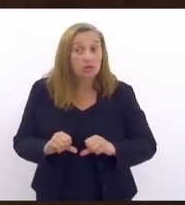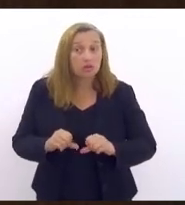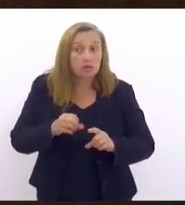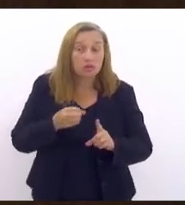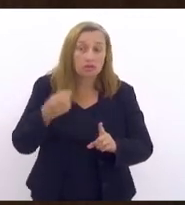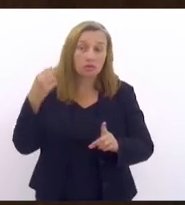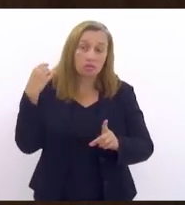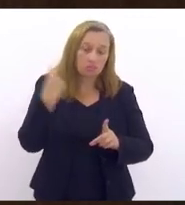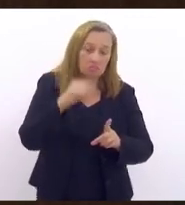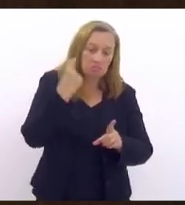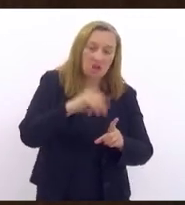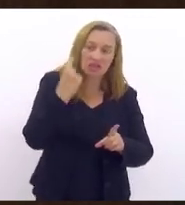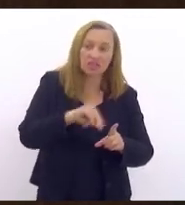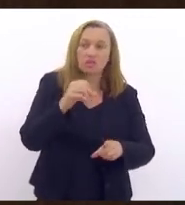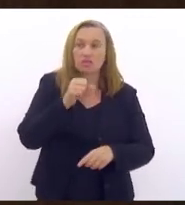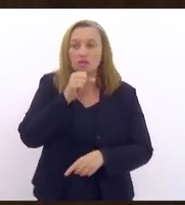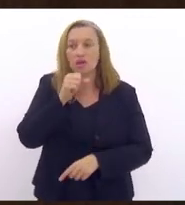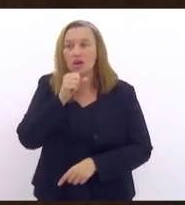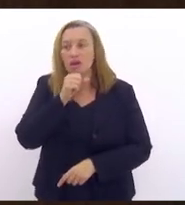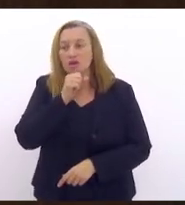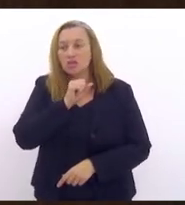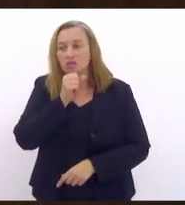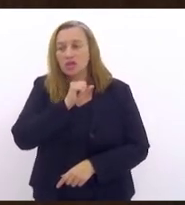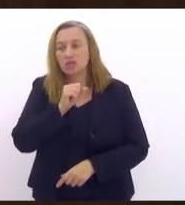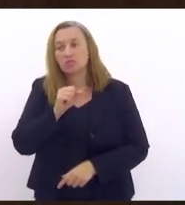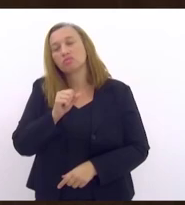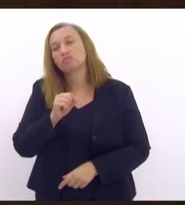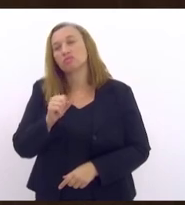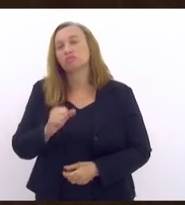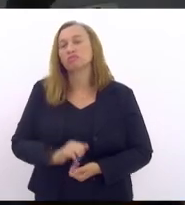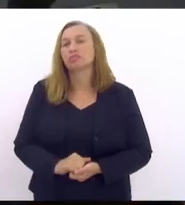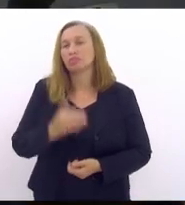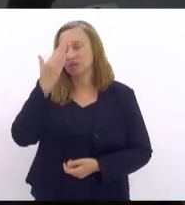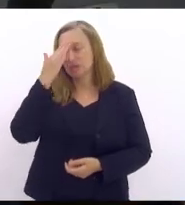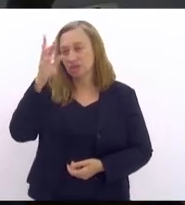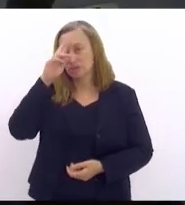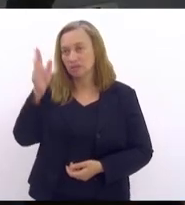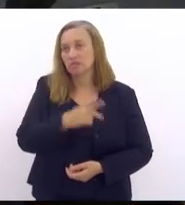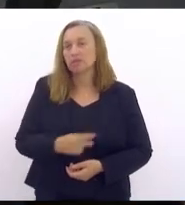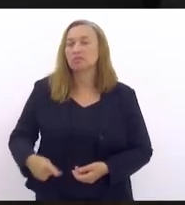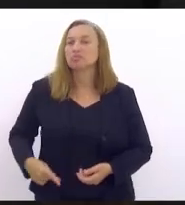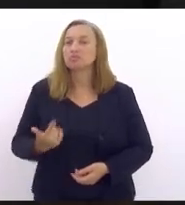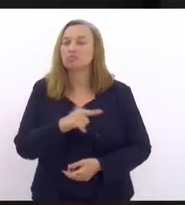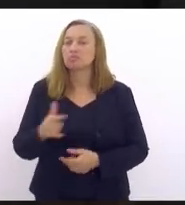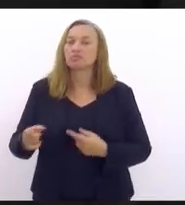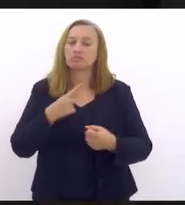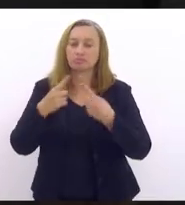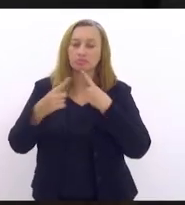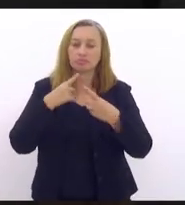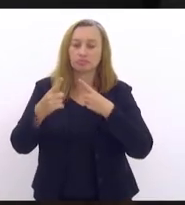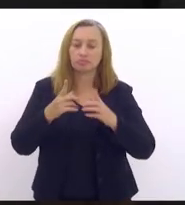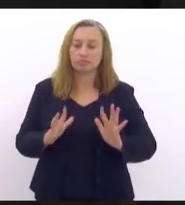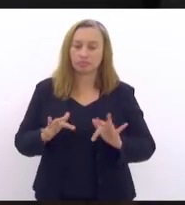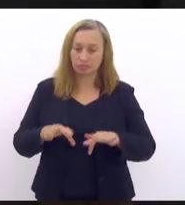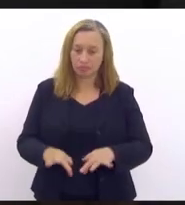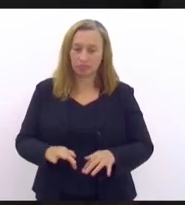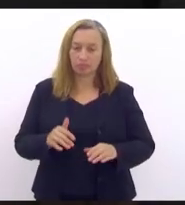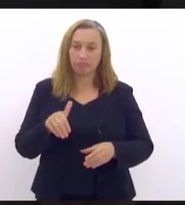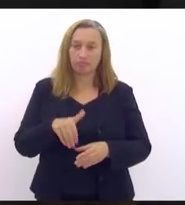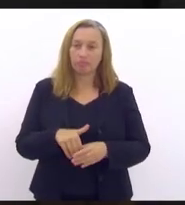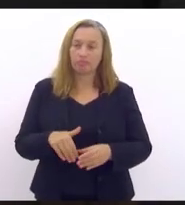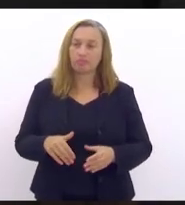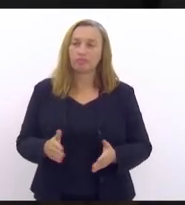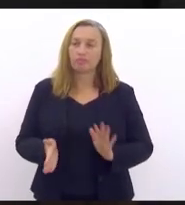chão e batendo a cabeça. Muito obrigado, senhor presidente. Obrigado, deputado. Não havendo mais quem queira discutir, encerrada a